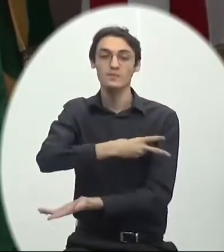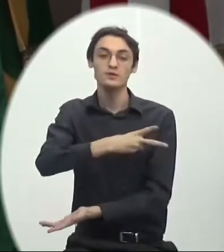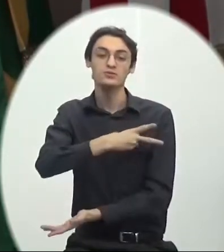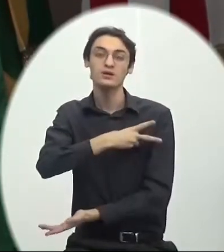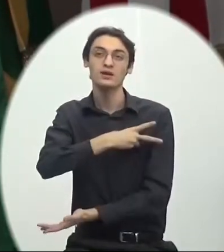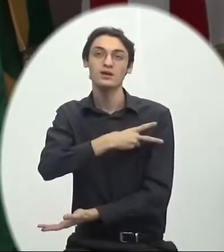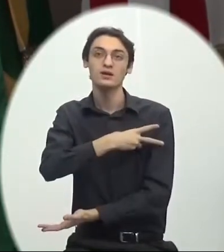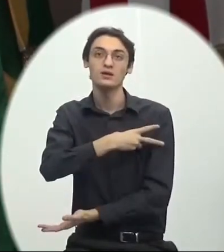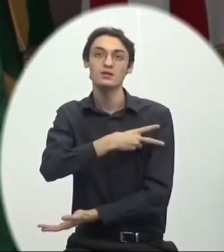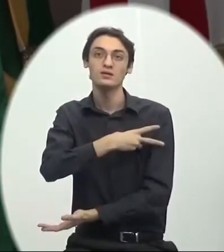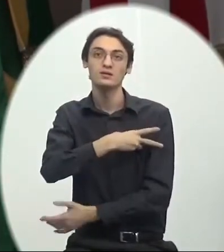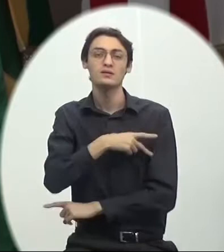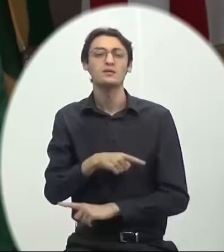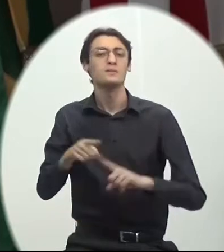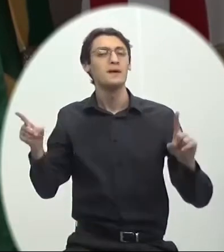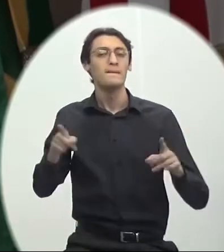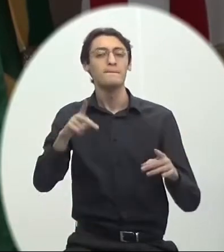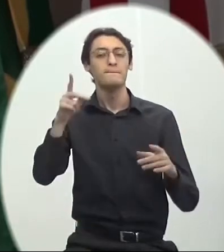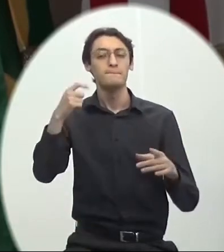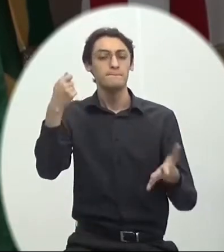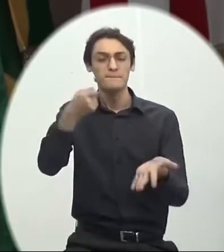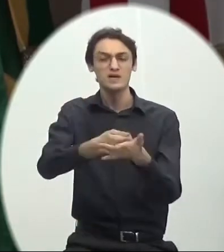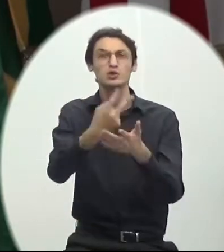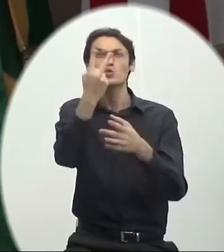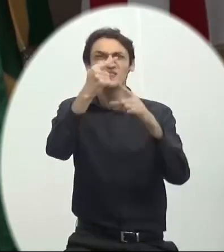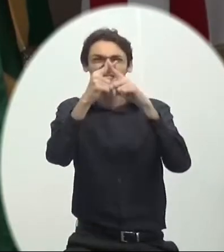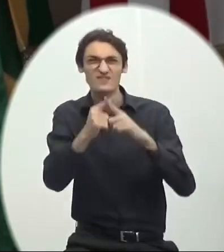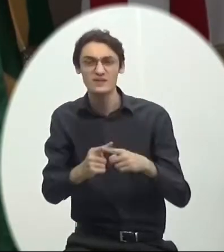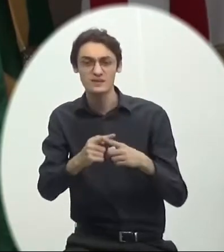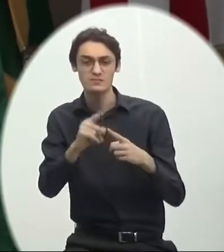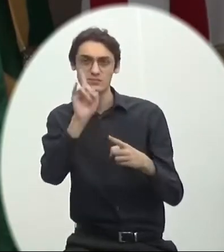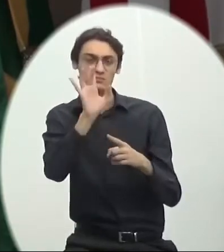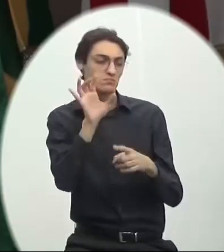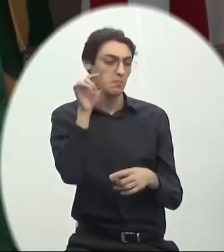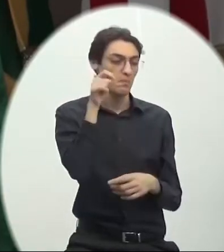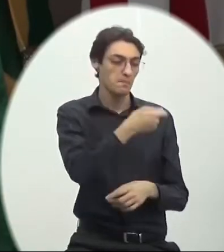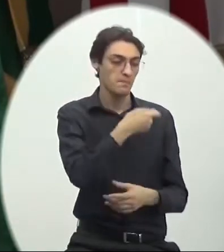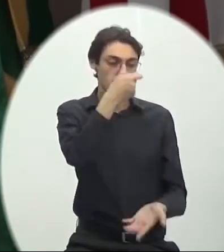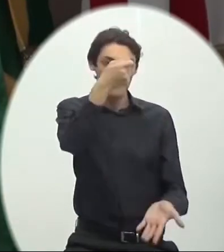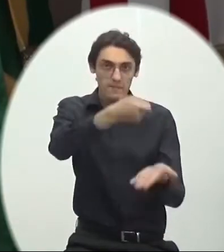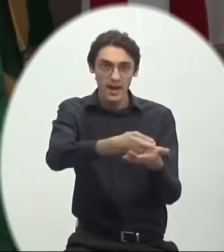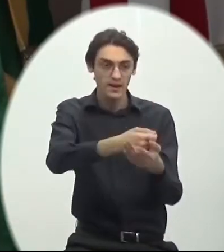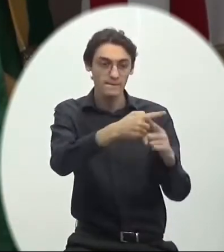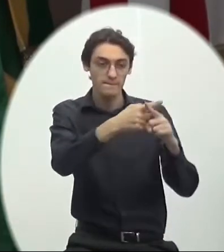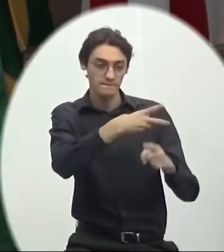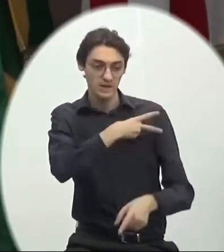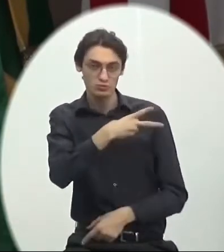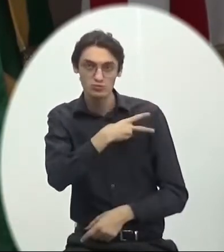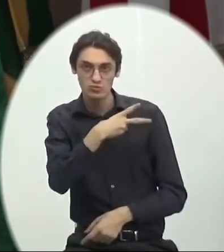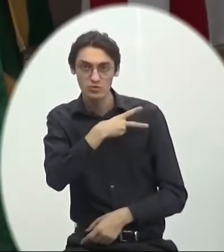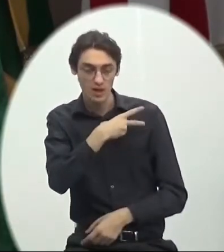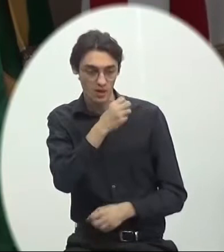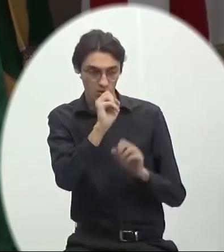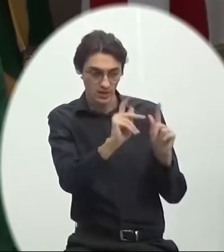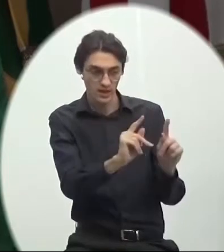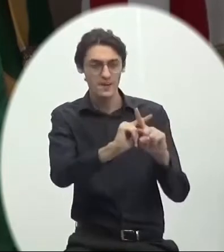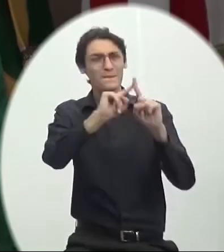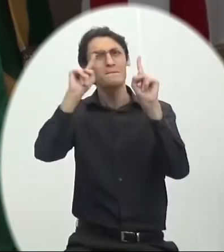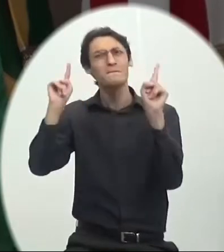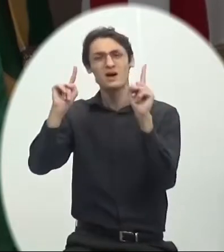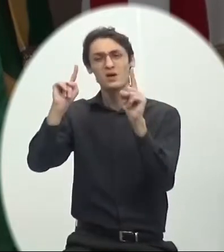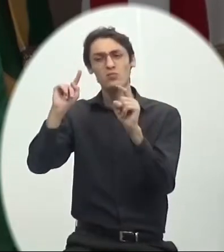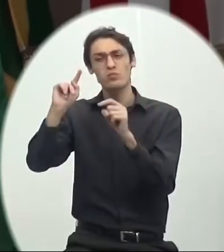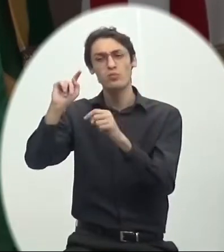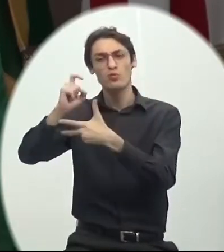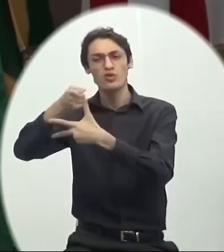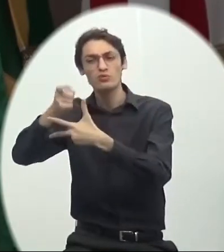bem, estão pagando duas vezes, para particulares, né, para dar a devida destinação, e para o poder público, que